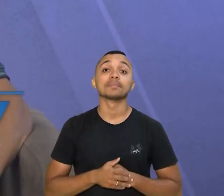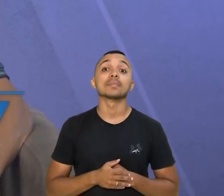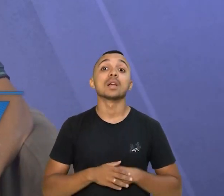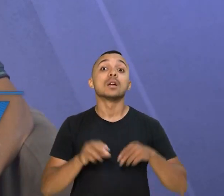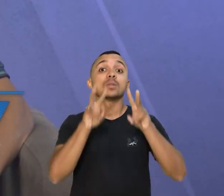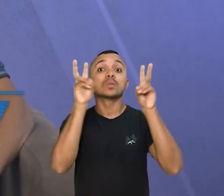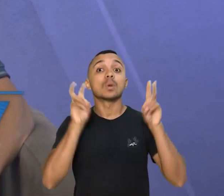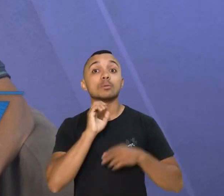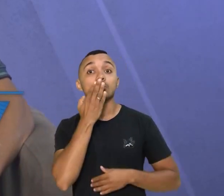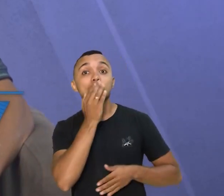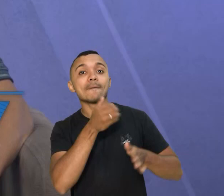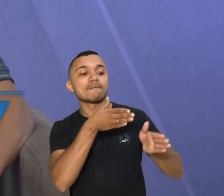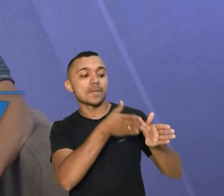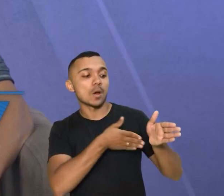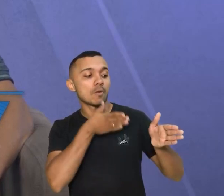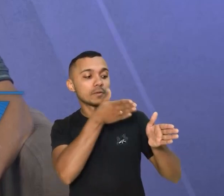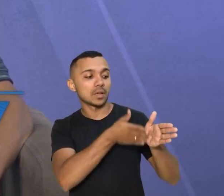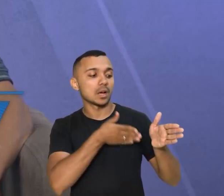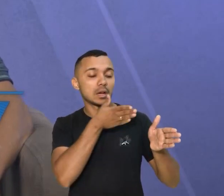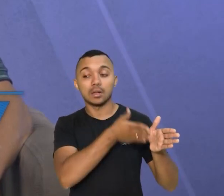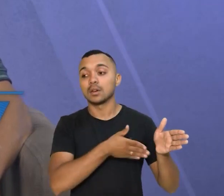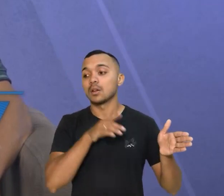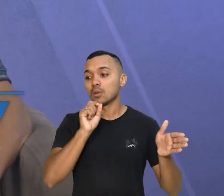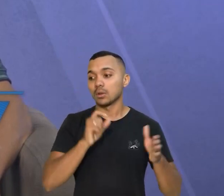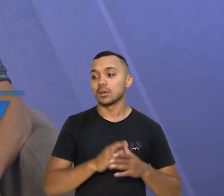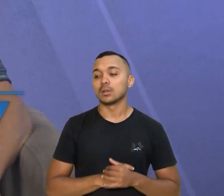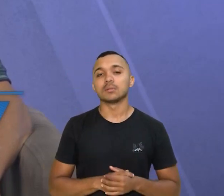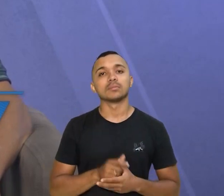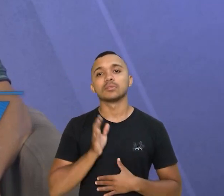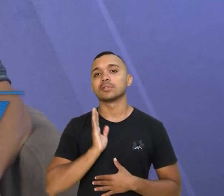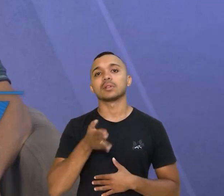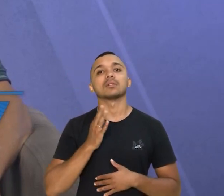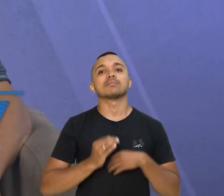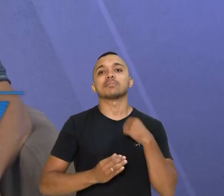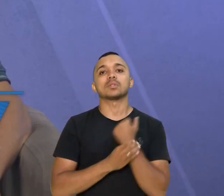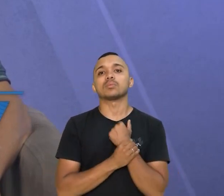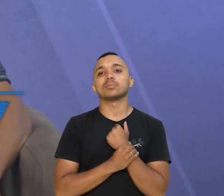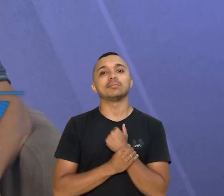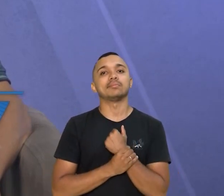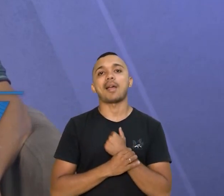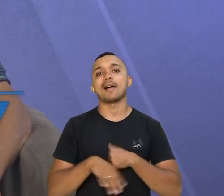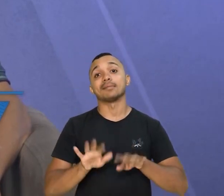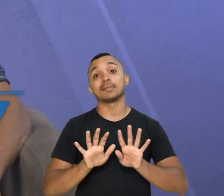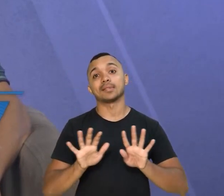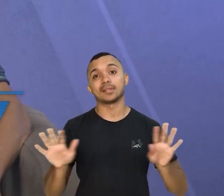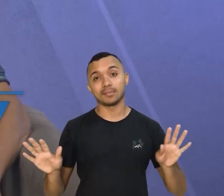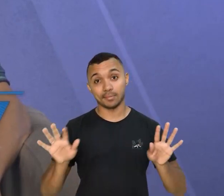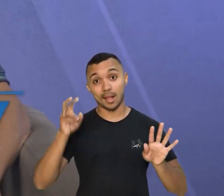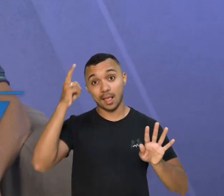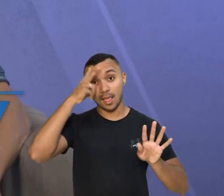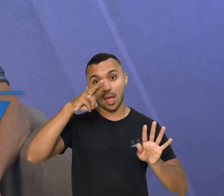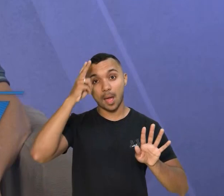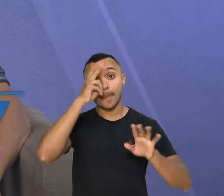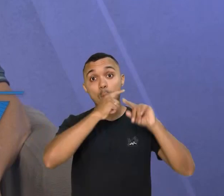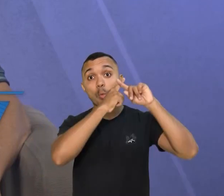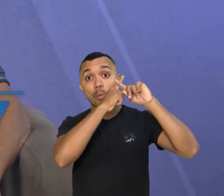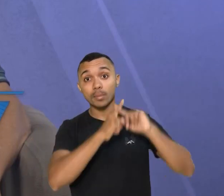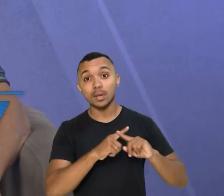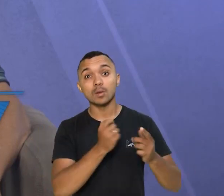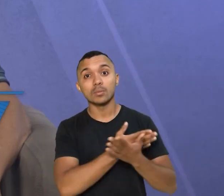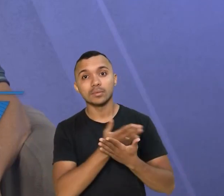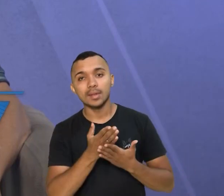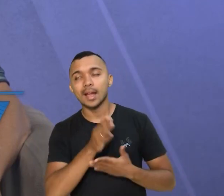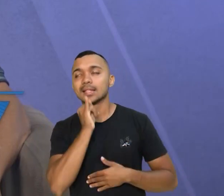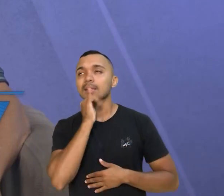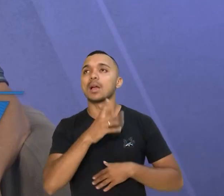falou, o Kobayashi, ele tem o time na mão, né? A gente vê que no começo da temporada, tanto na Copa do